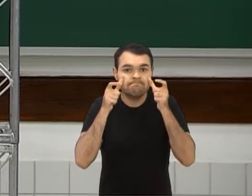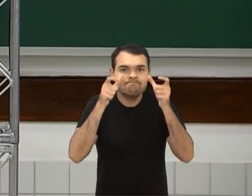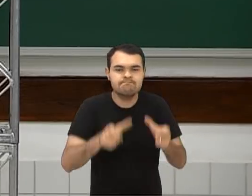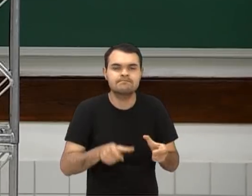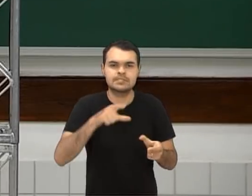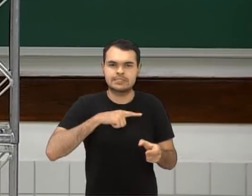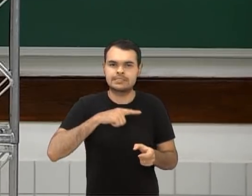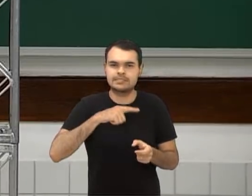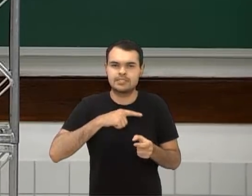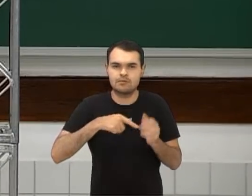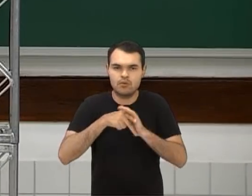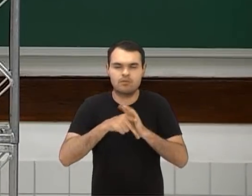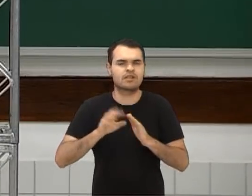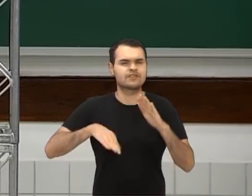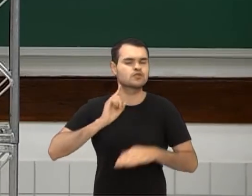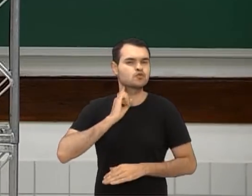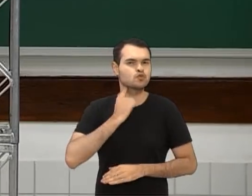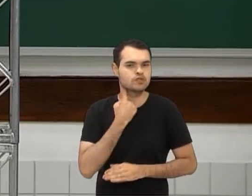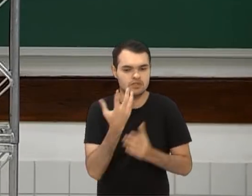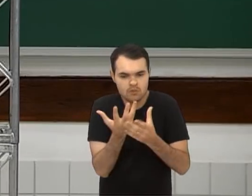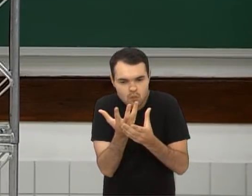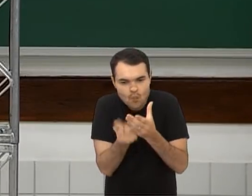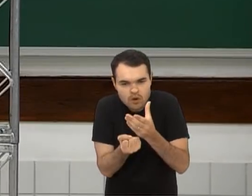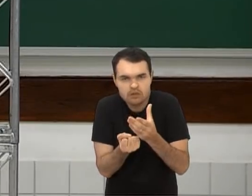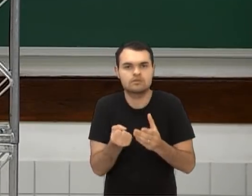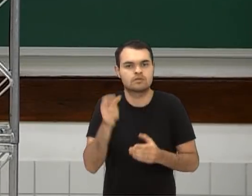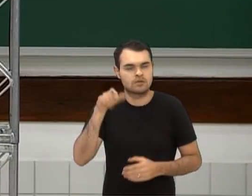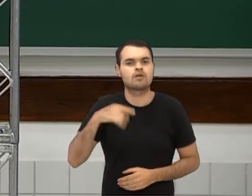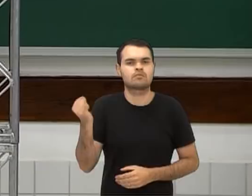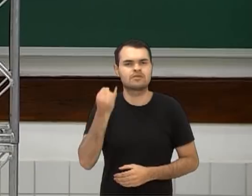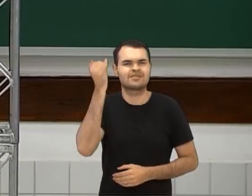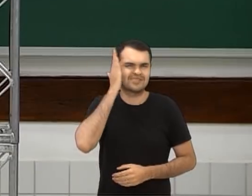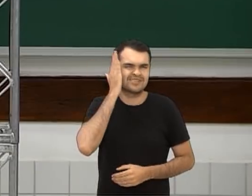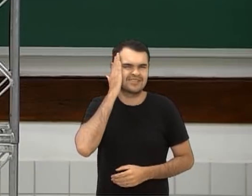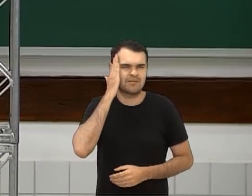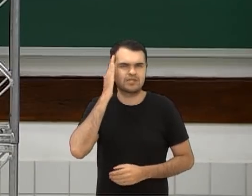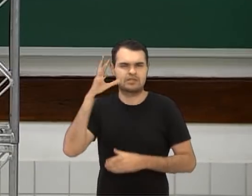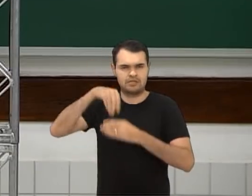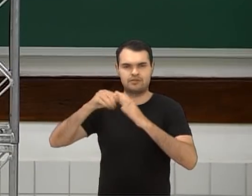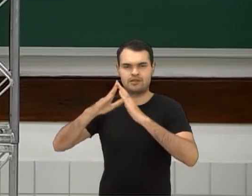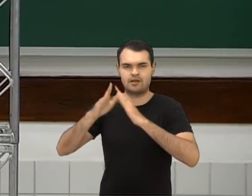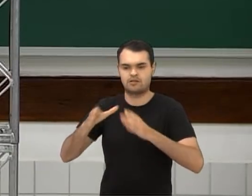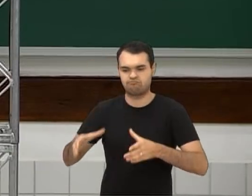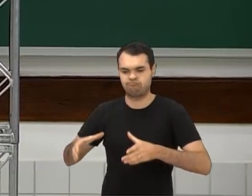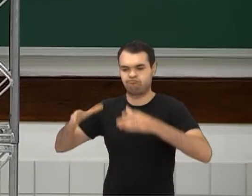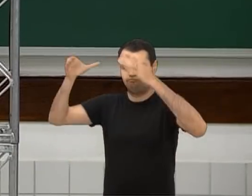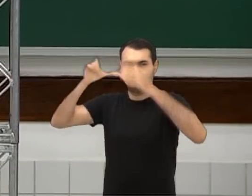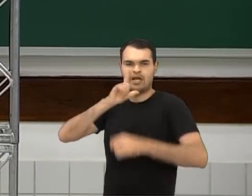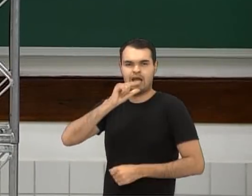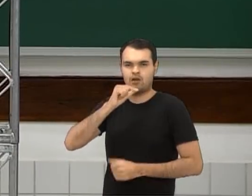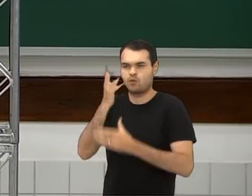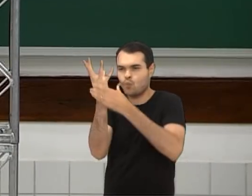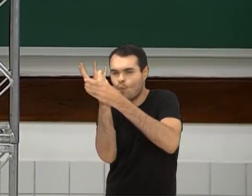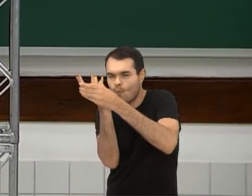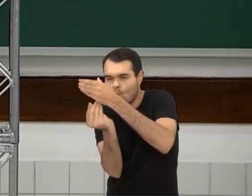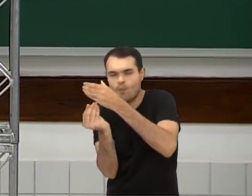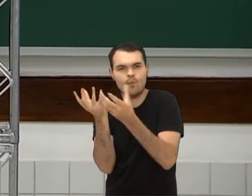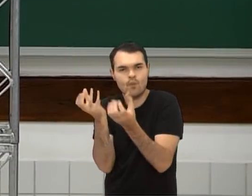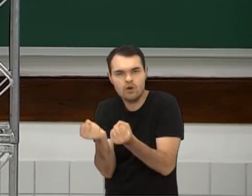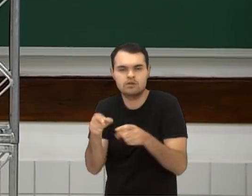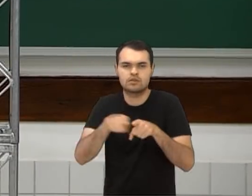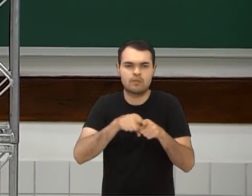reter partículas de sujeira. Então, muito utilizadas em filtros, esses que a gente usa em casa para água, em filtros na indústria